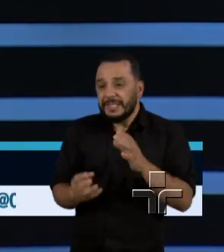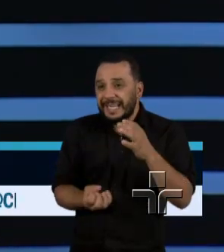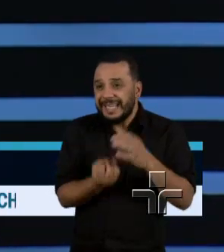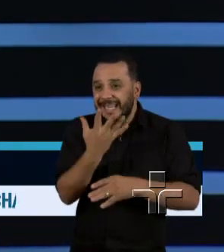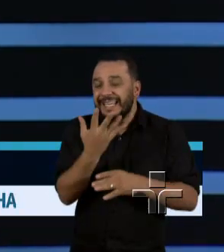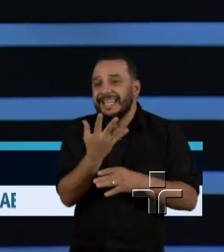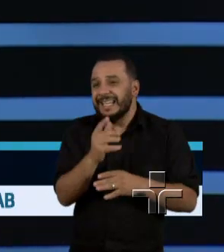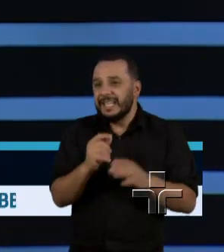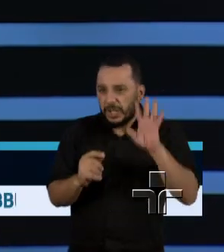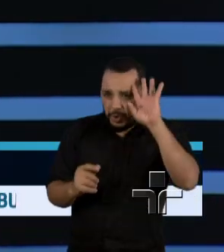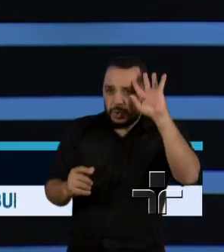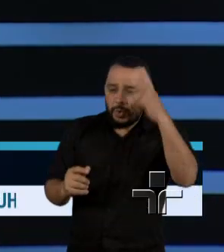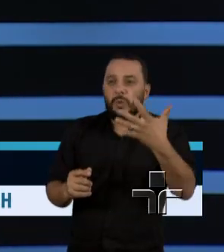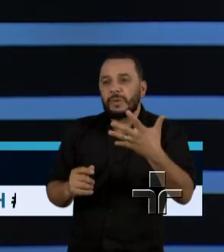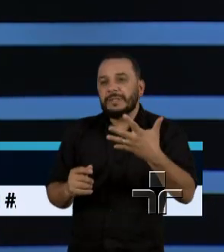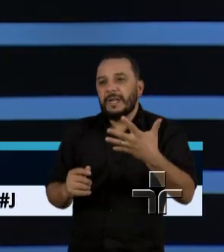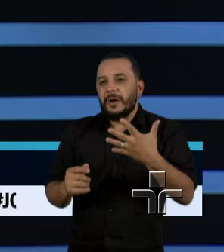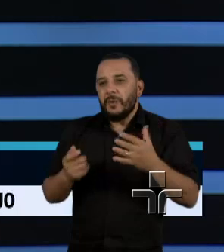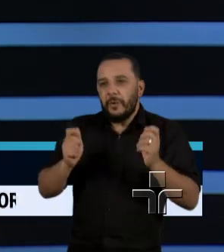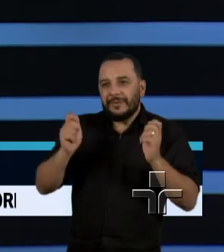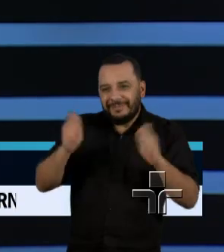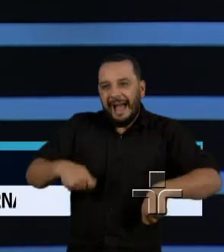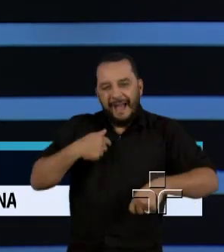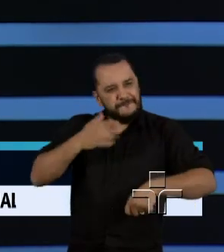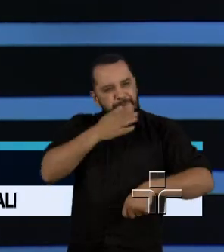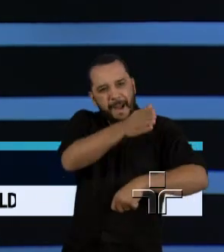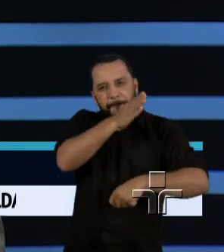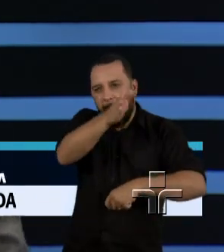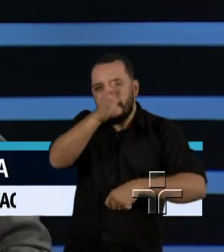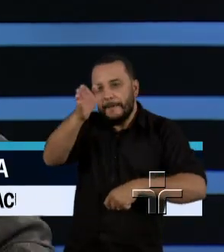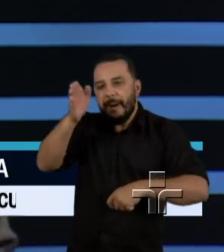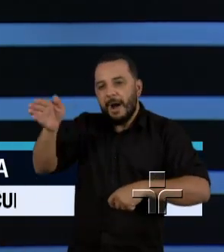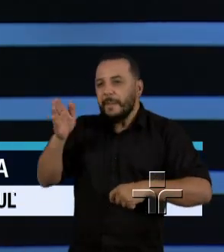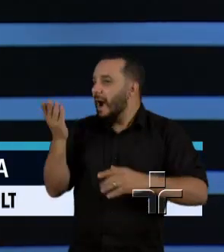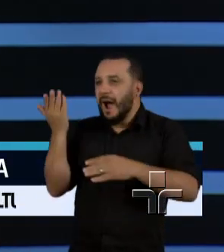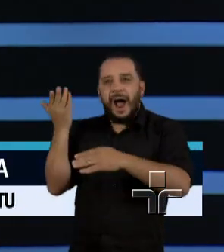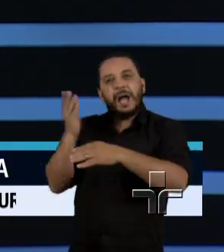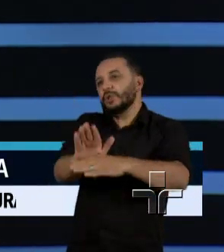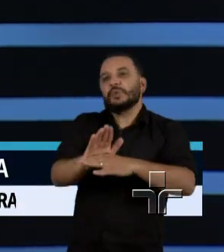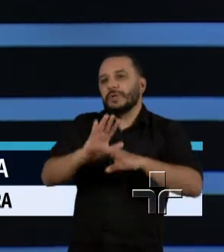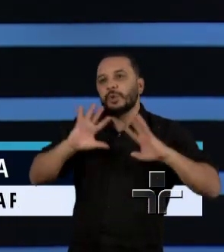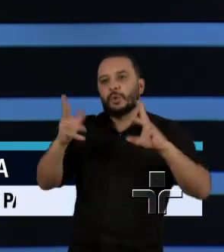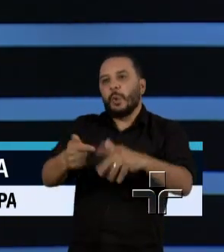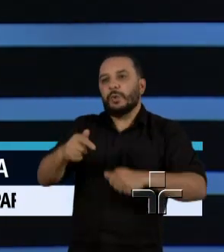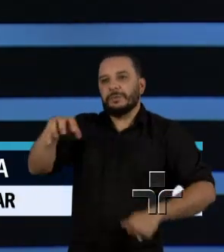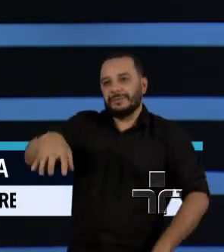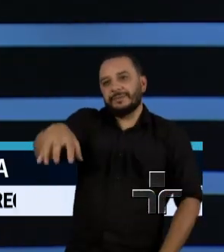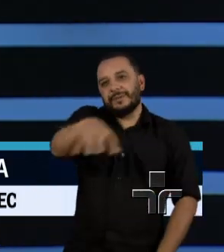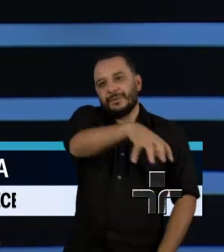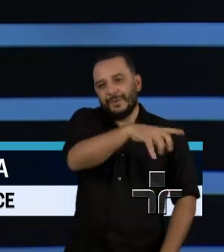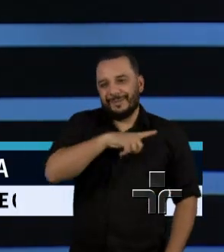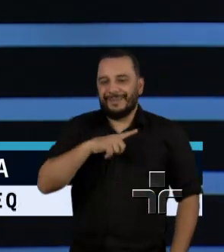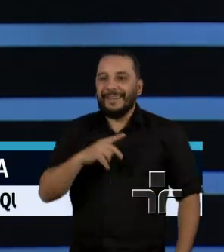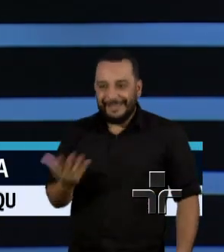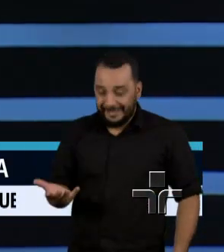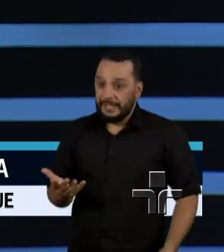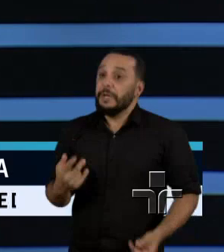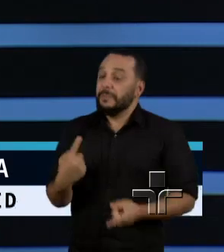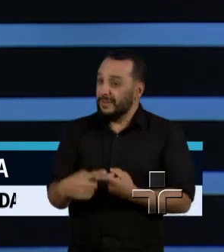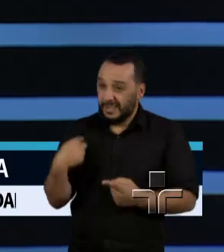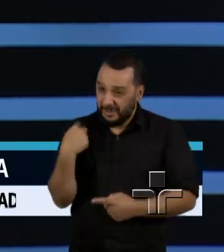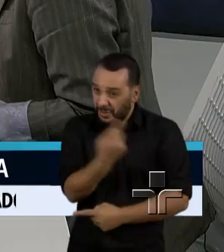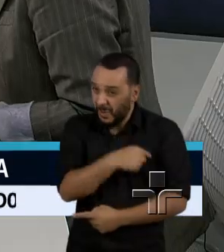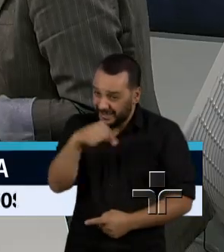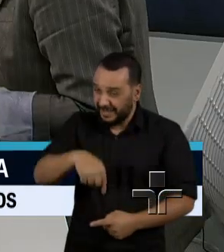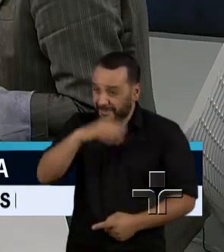para a mobilidade, ela vai afetar todos os setores, porque a gente perde muito tempo